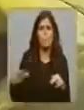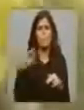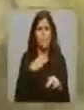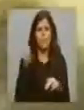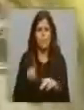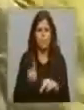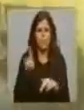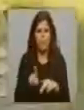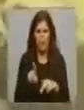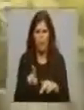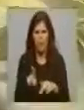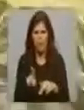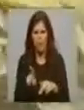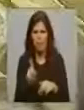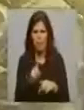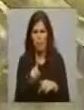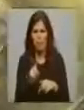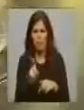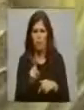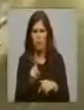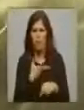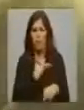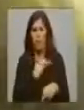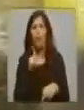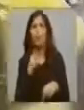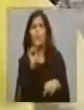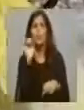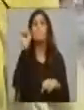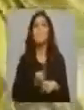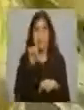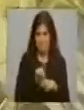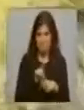Dom Pedro I, Dom Luiz I,